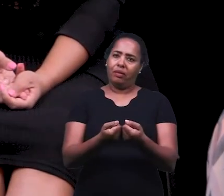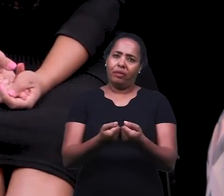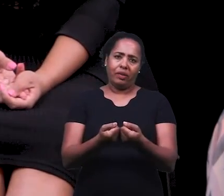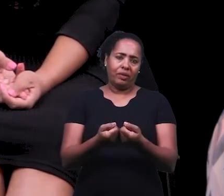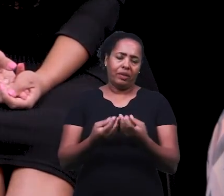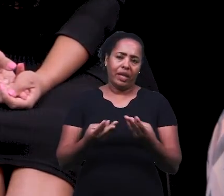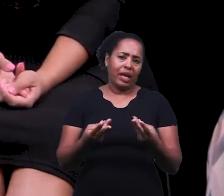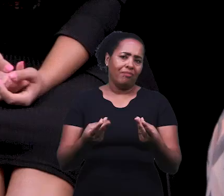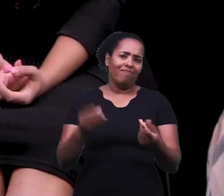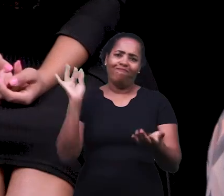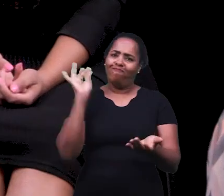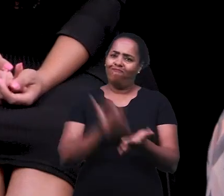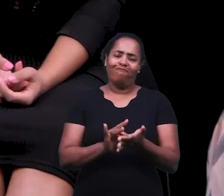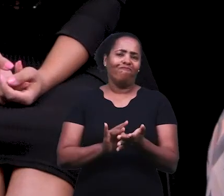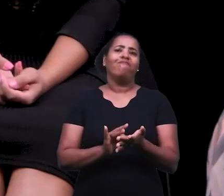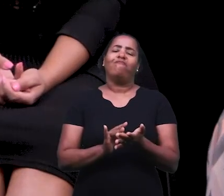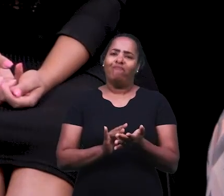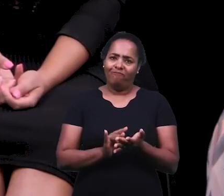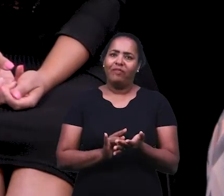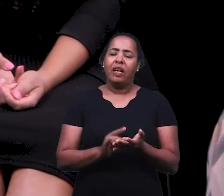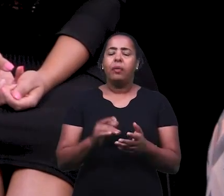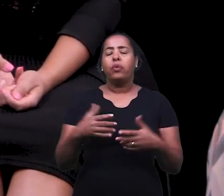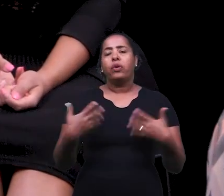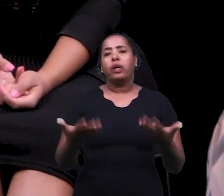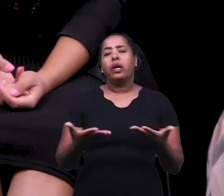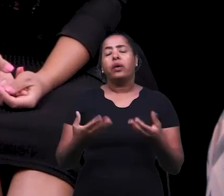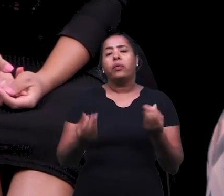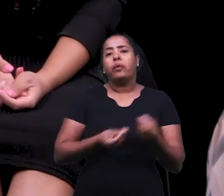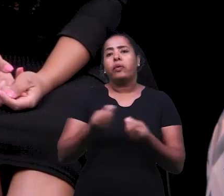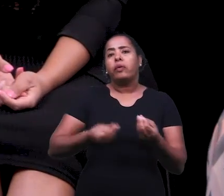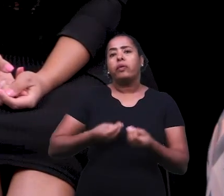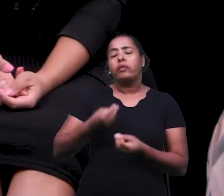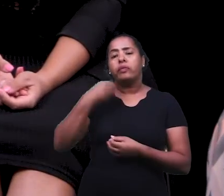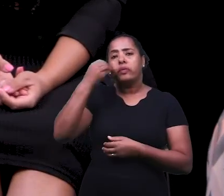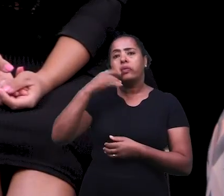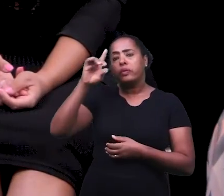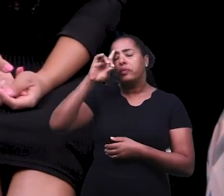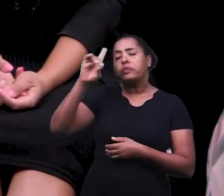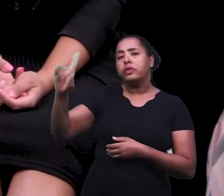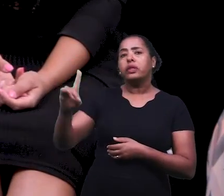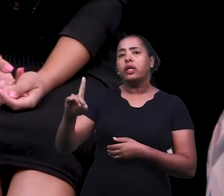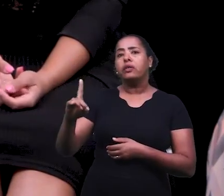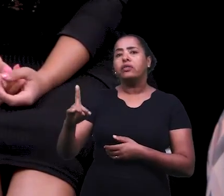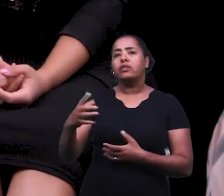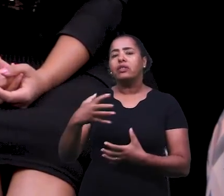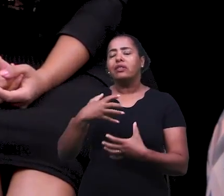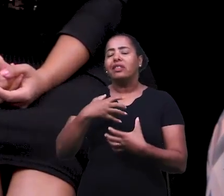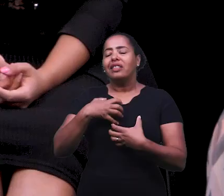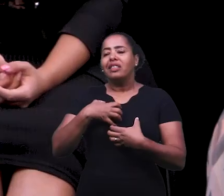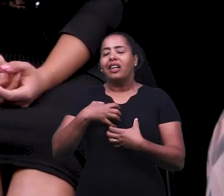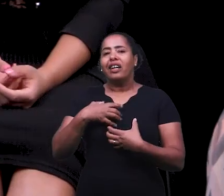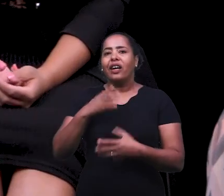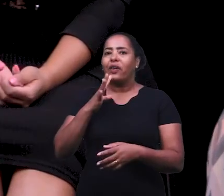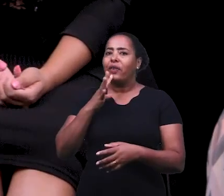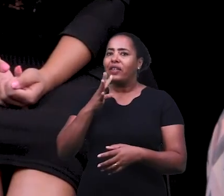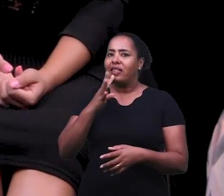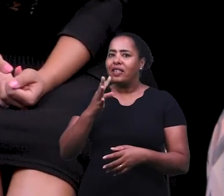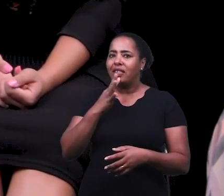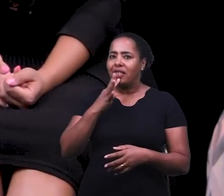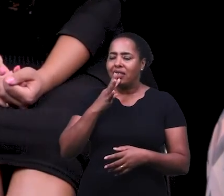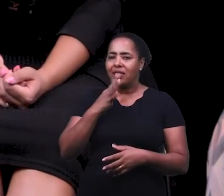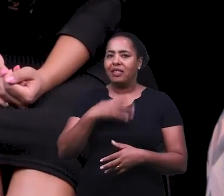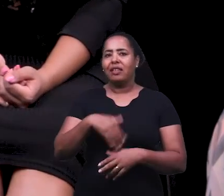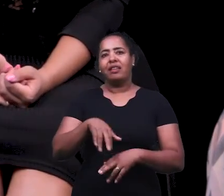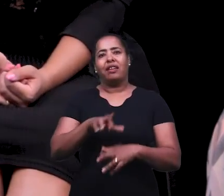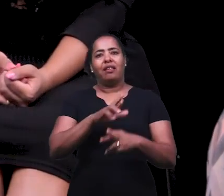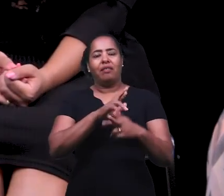mim, é maravilhoso, é essencial, porque é onde que eu tive a minha experiência com Deus, é onde eu me encontrei